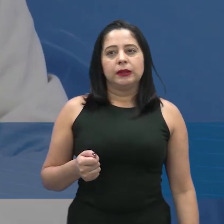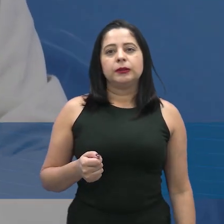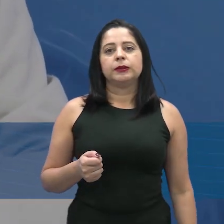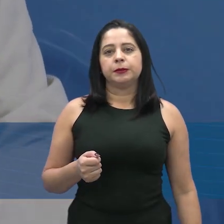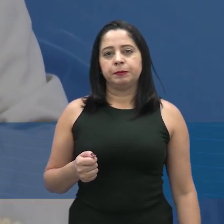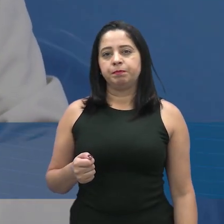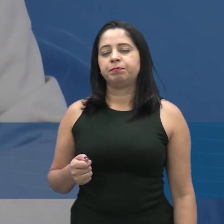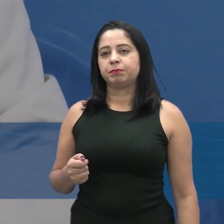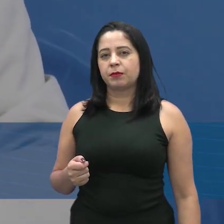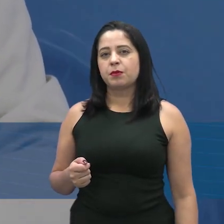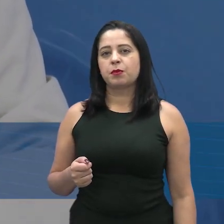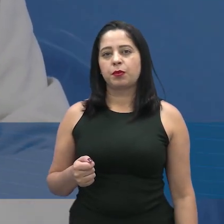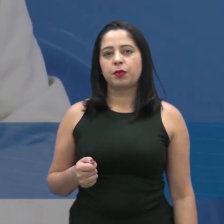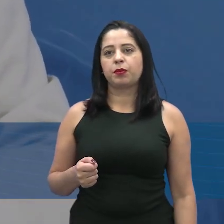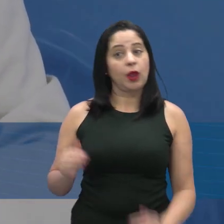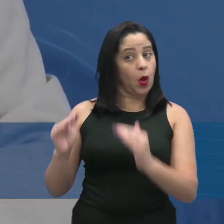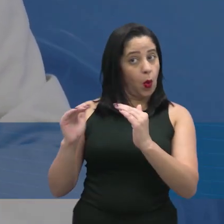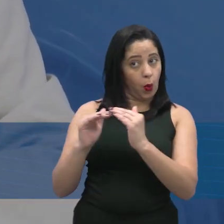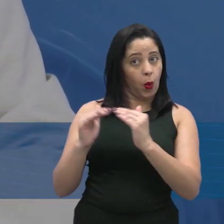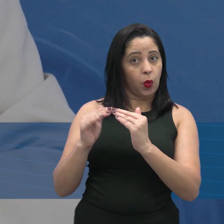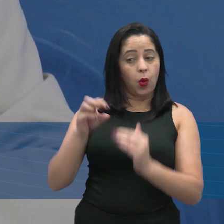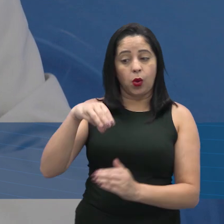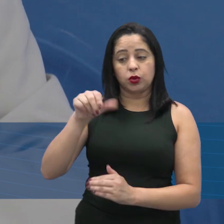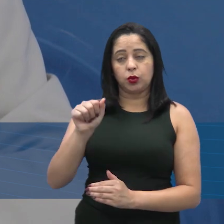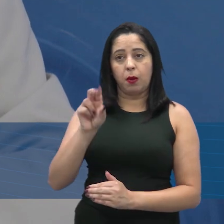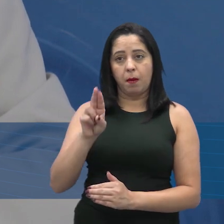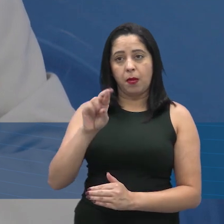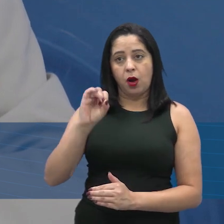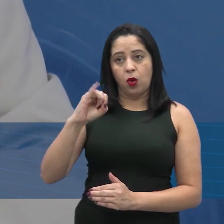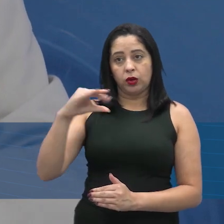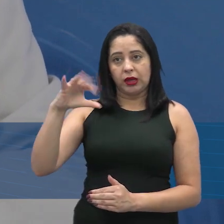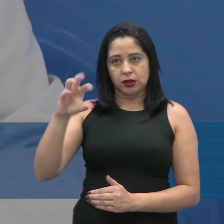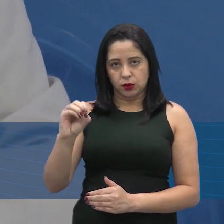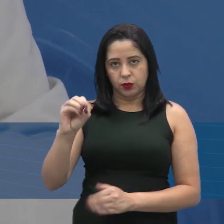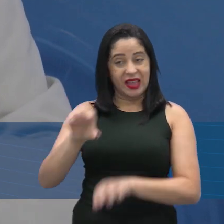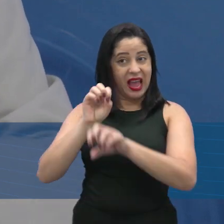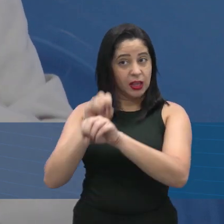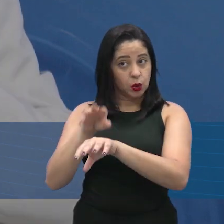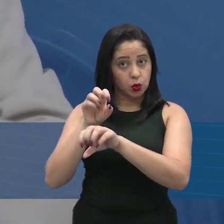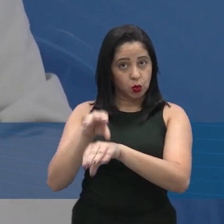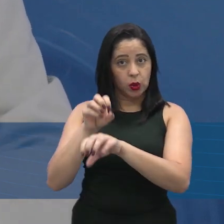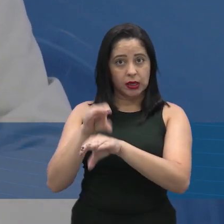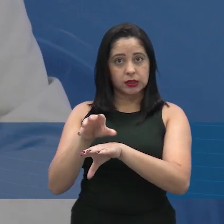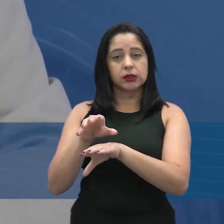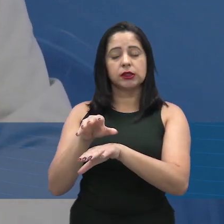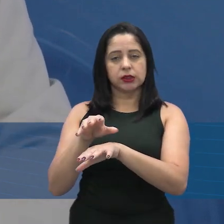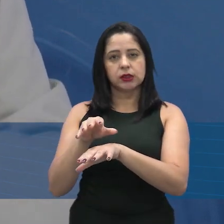usar as palavras do José Maurício em uma condição. A educação, ela, no